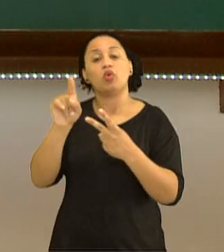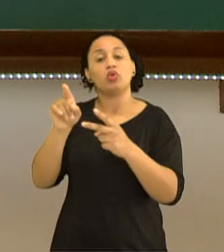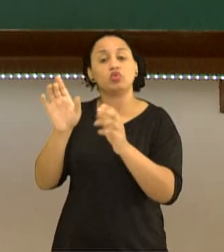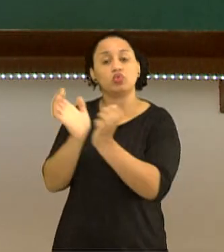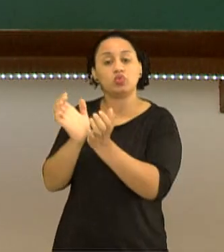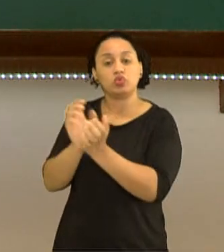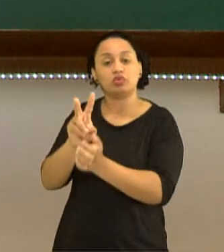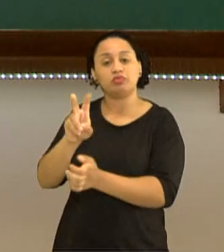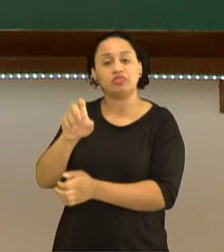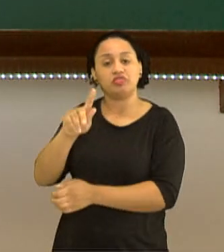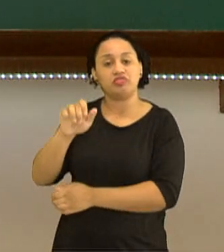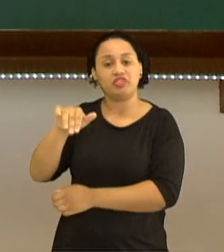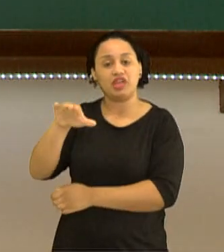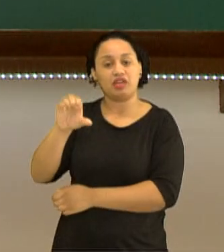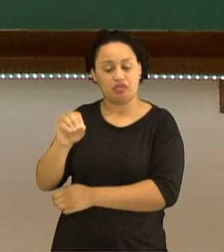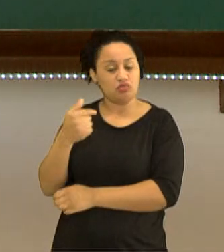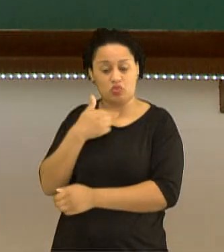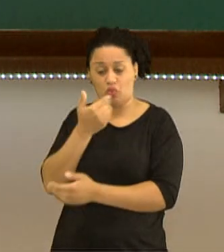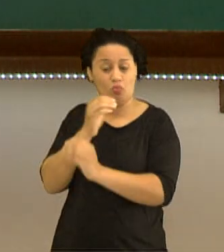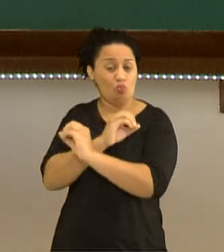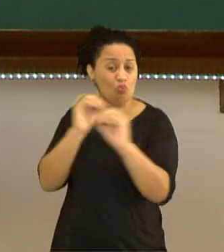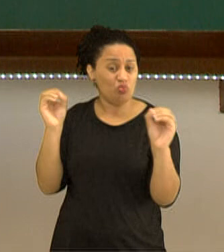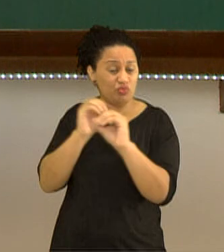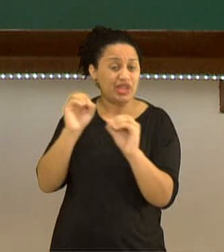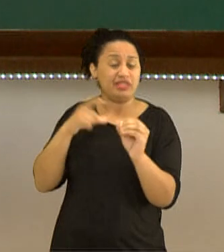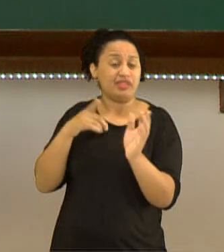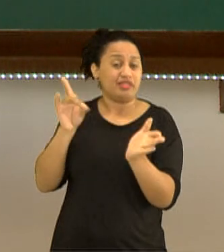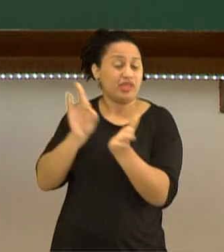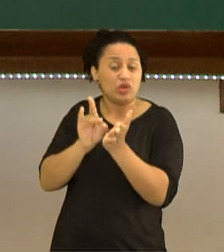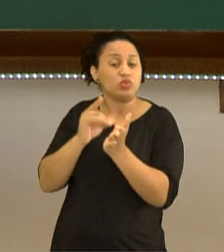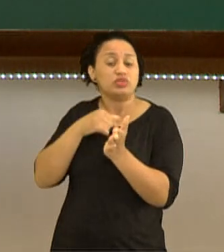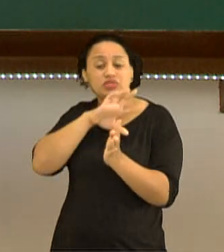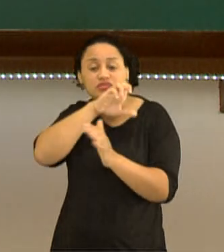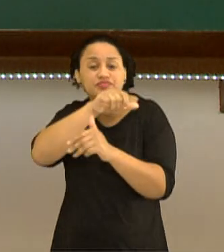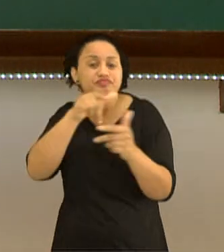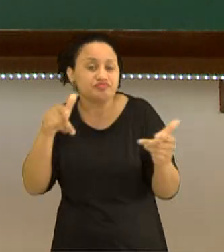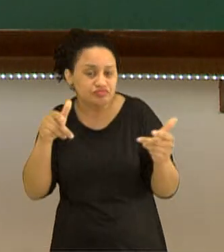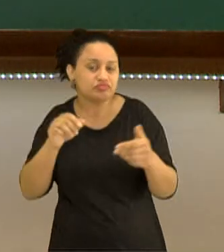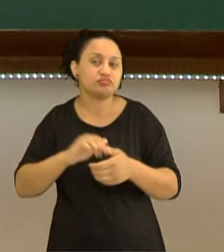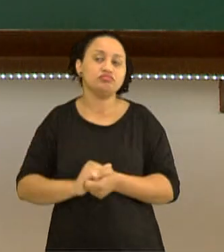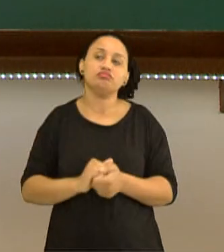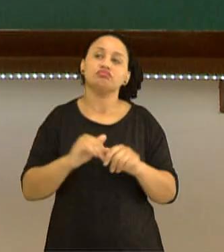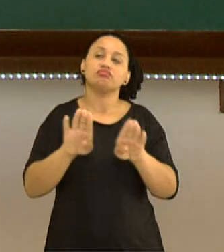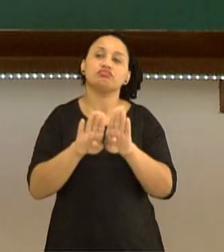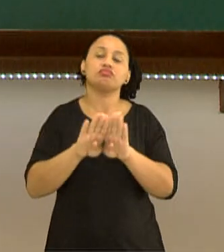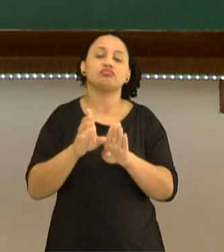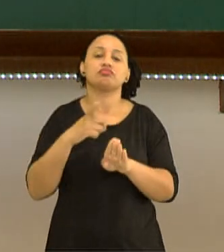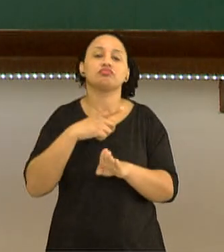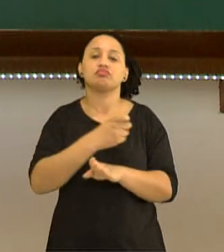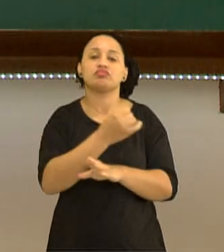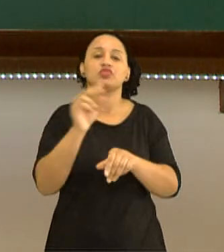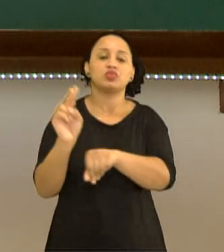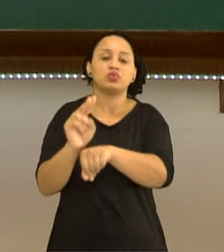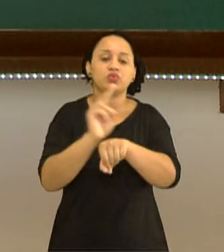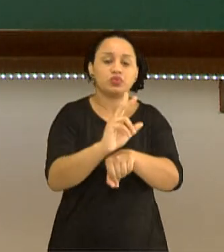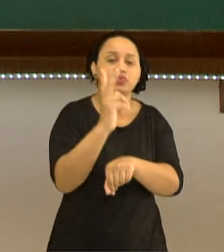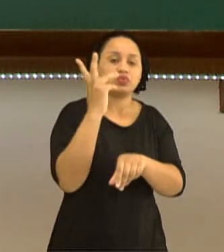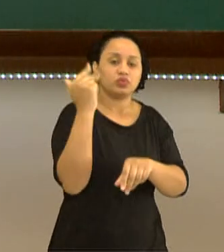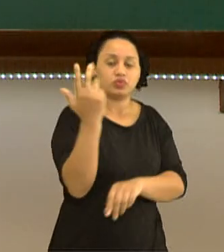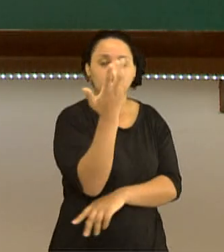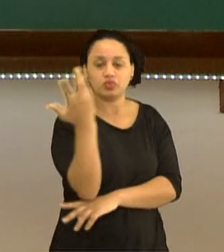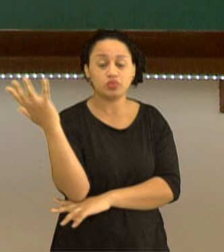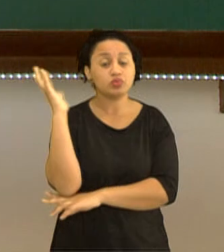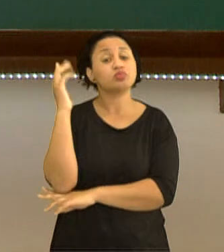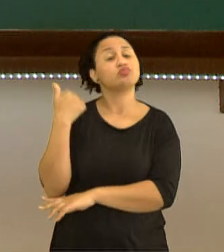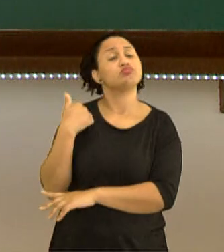origem animal. Então, além disso, ambientalistas, entre outros, têm discutido uma